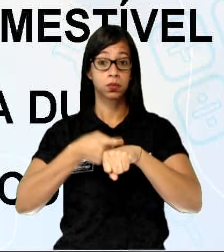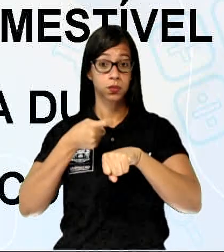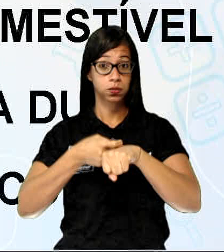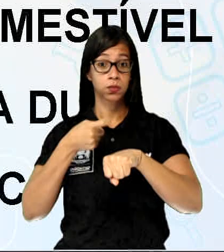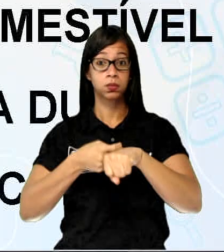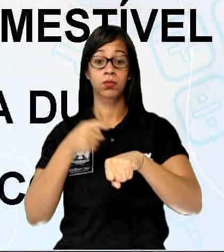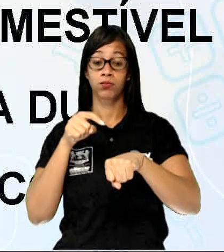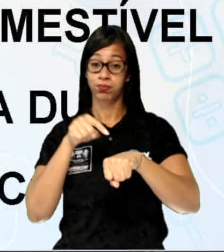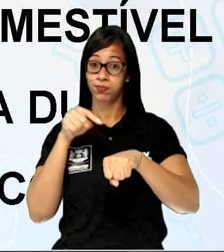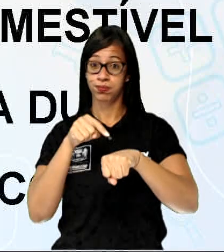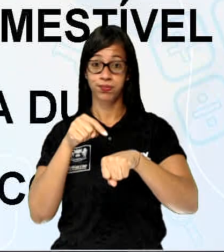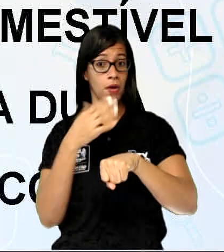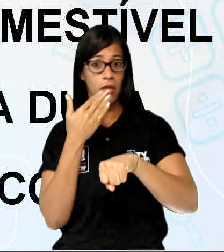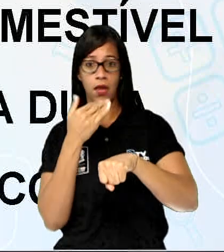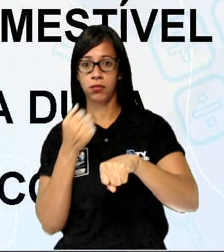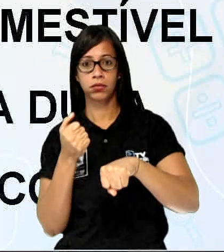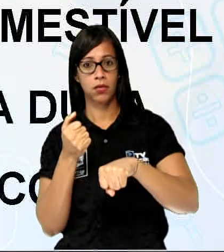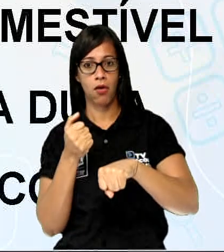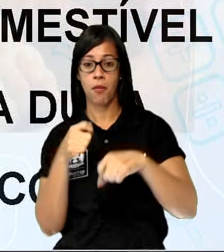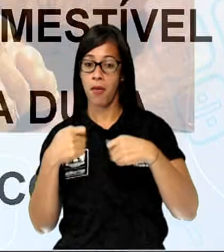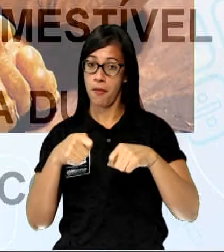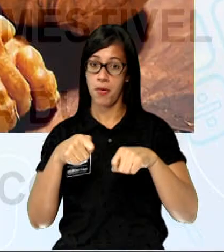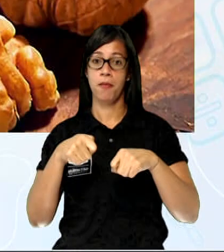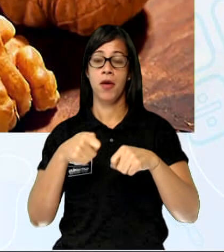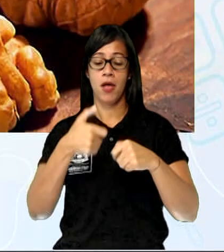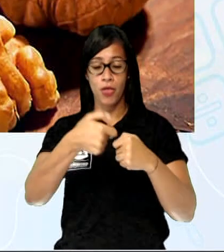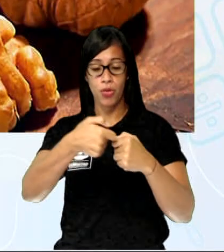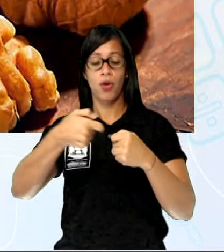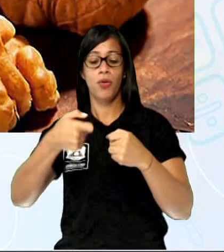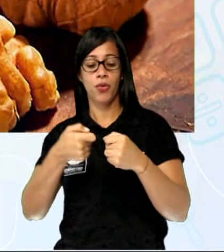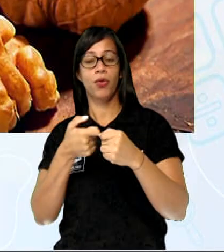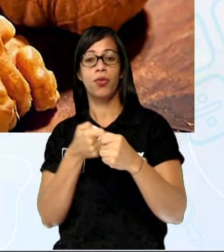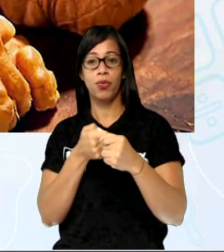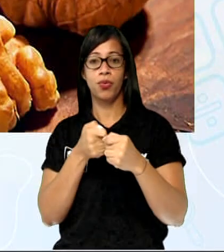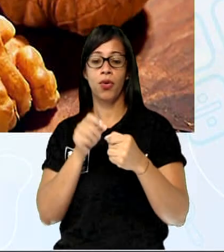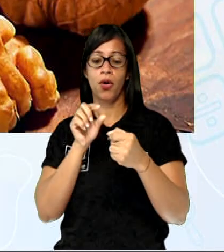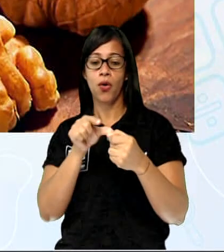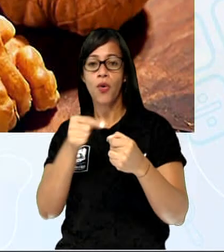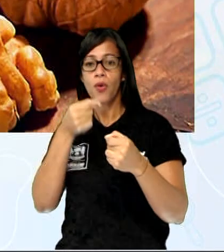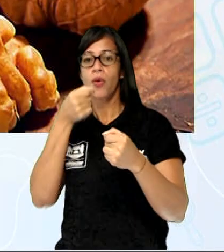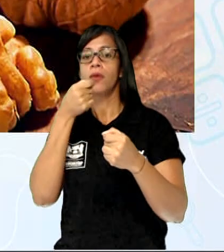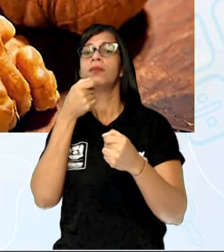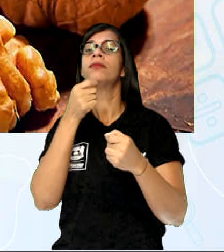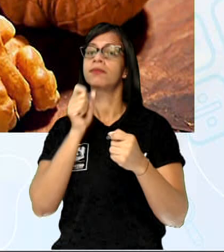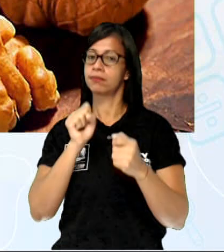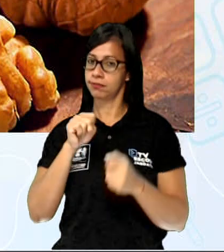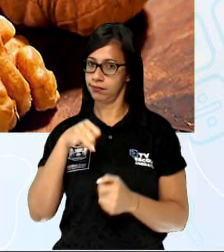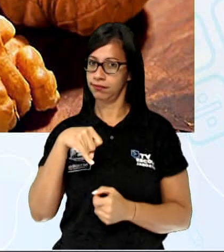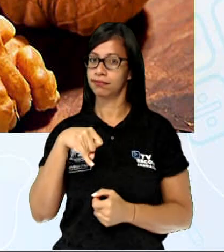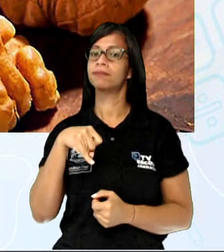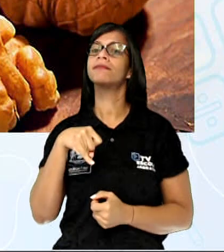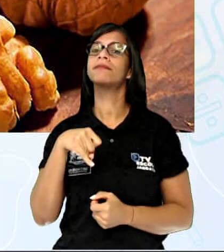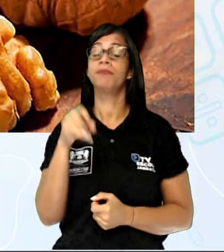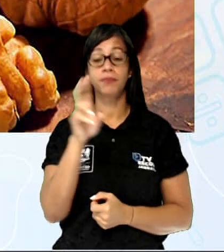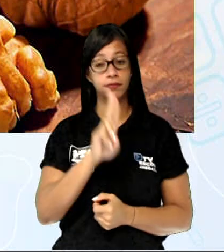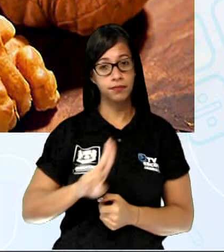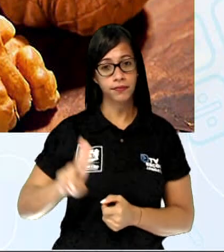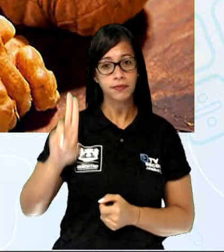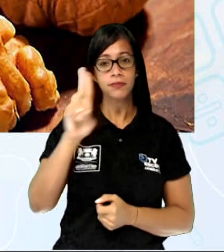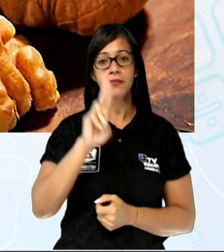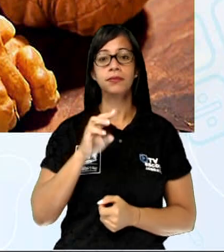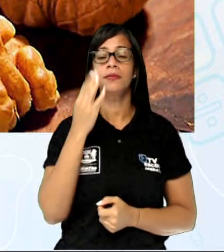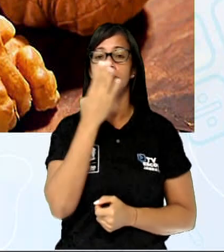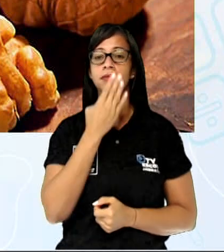se come. A noz também, ela é feita e usada em doces, bebidas